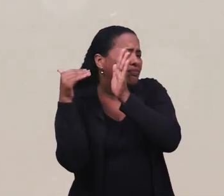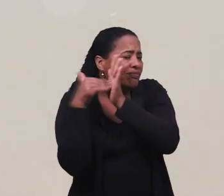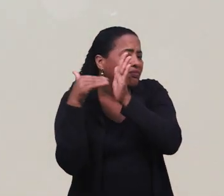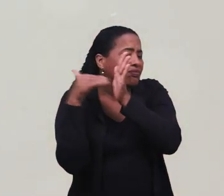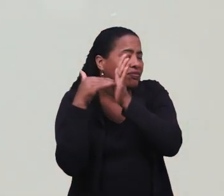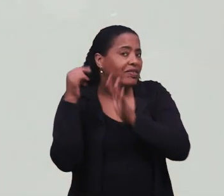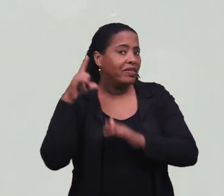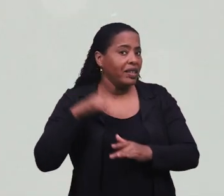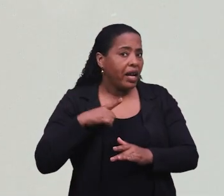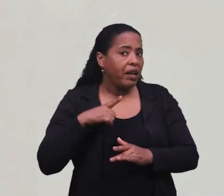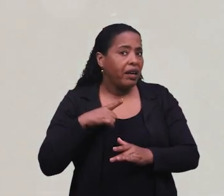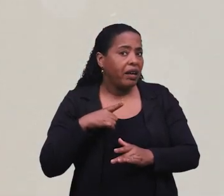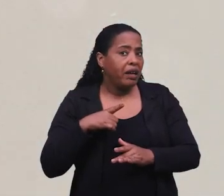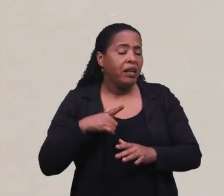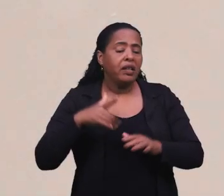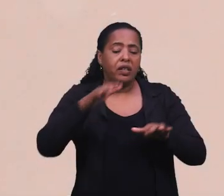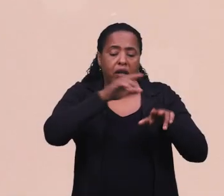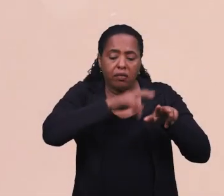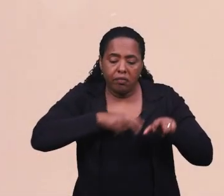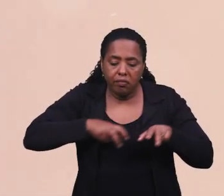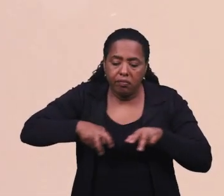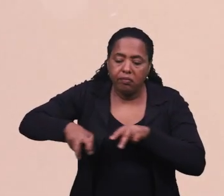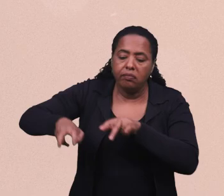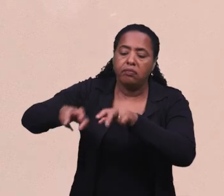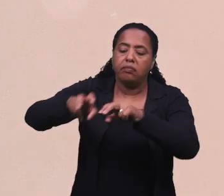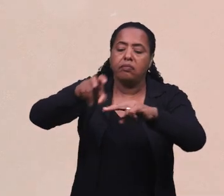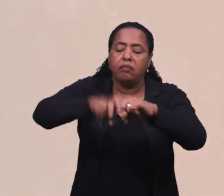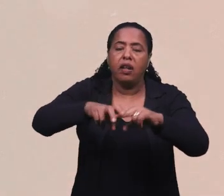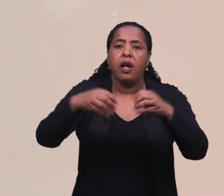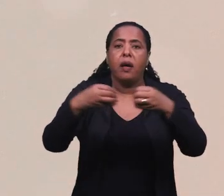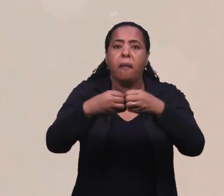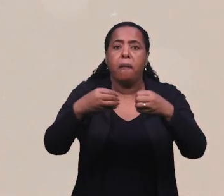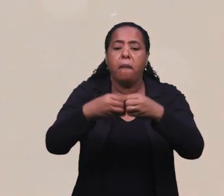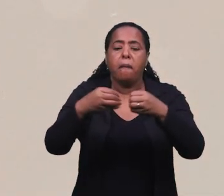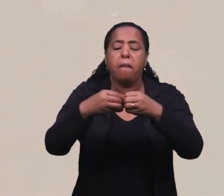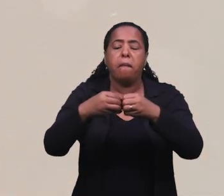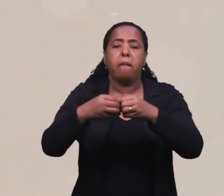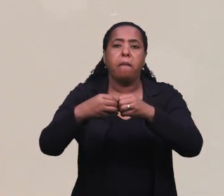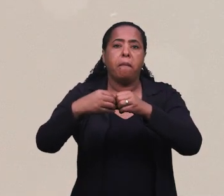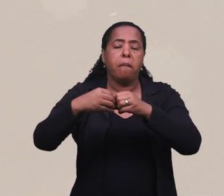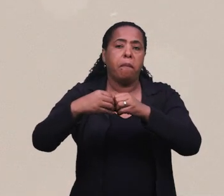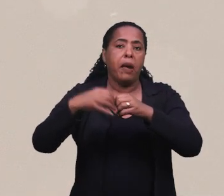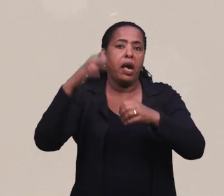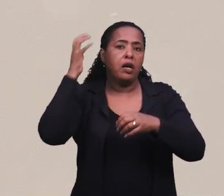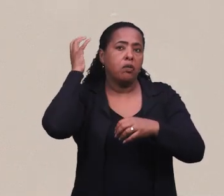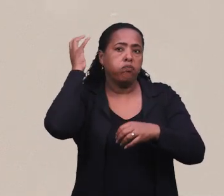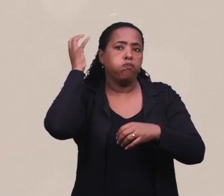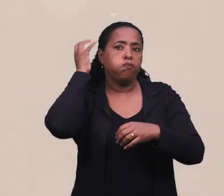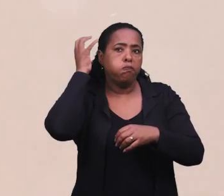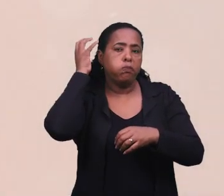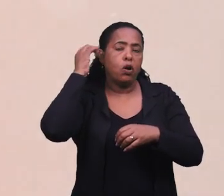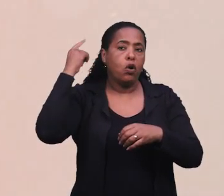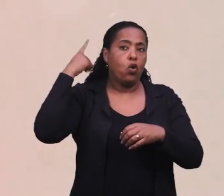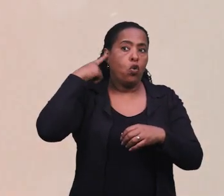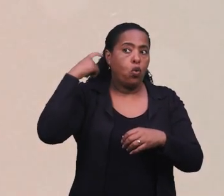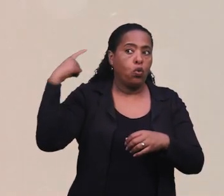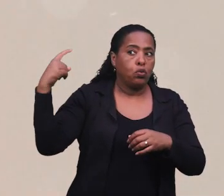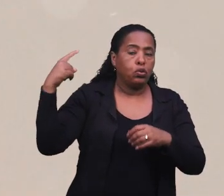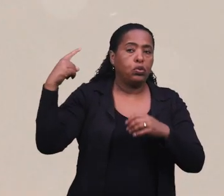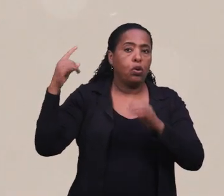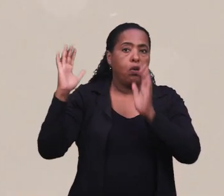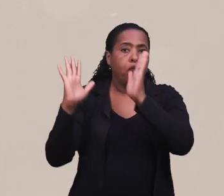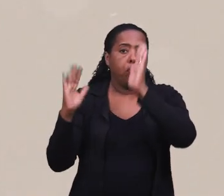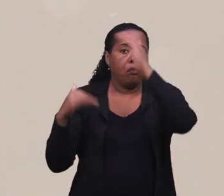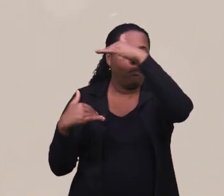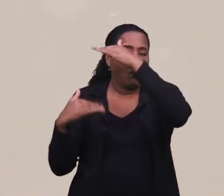herança maravilhosa que me deram e que eu posso repassar agora para o meu filho. A paz do Senhor Jesus. Paz do Senhor, irmãos.